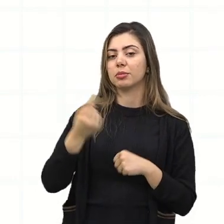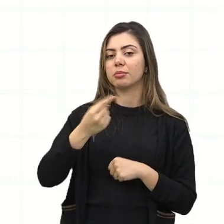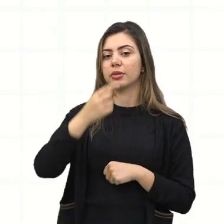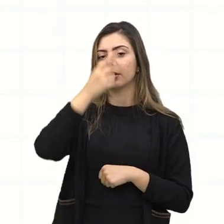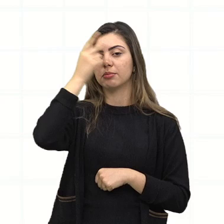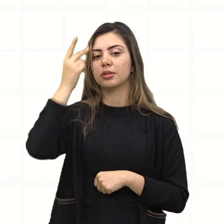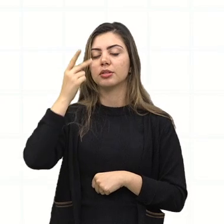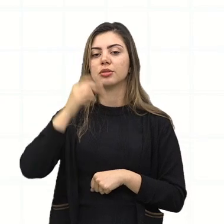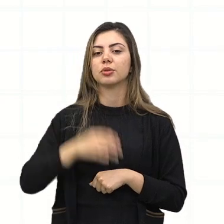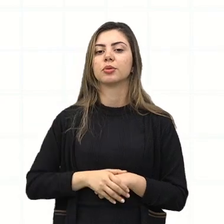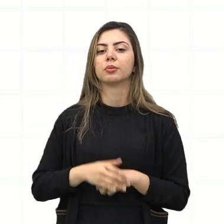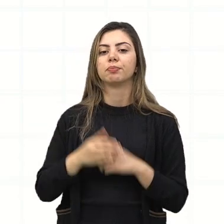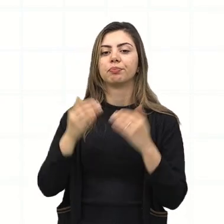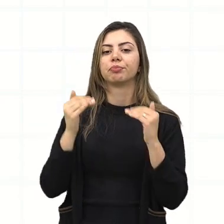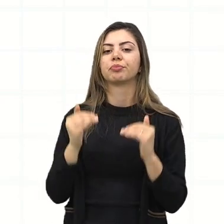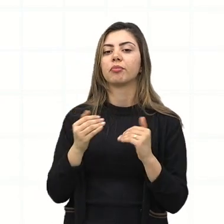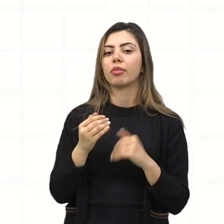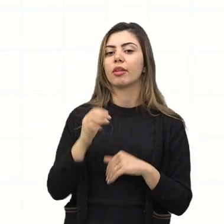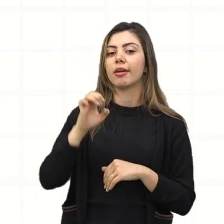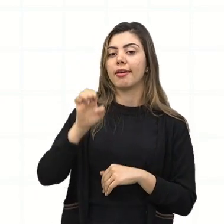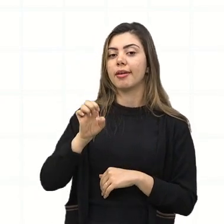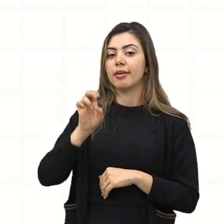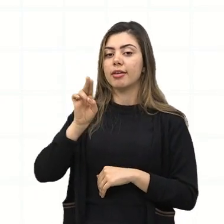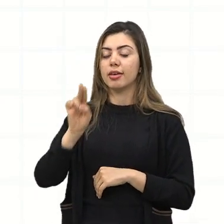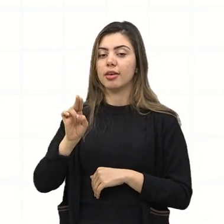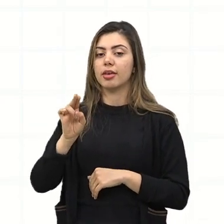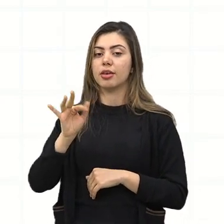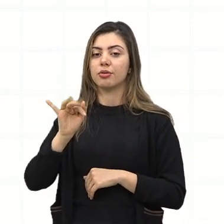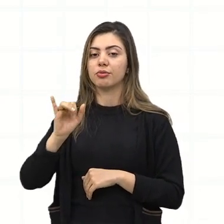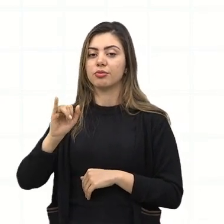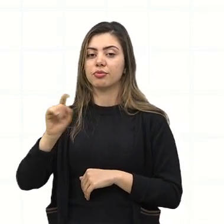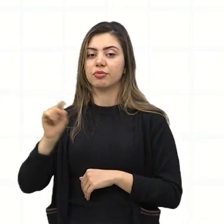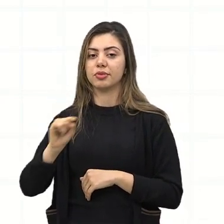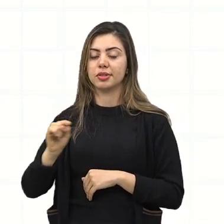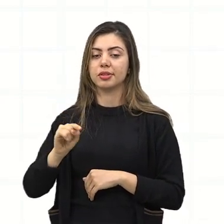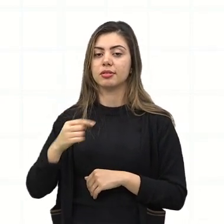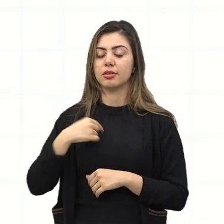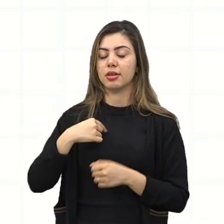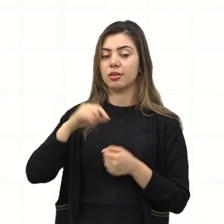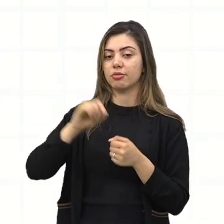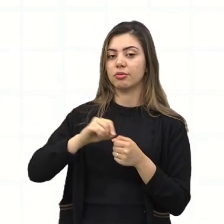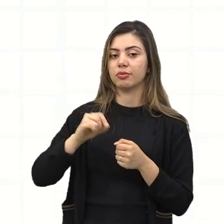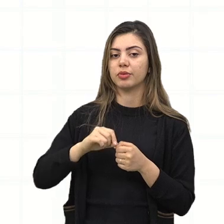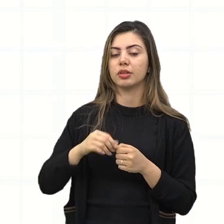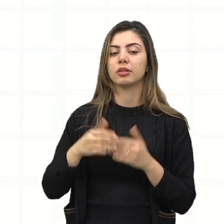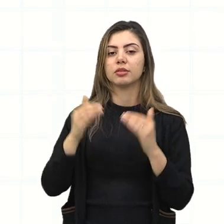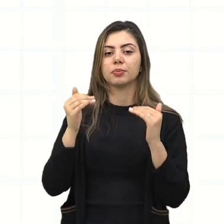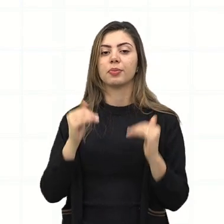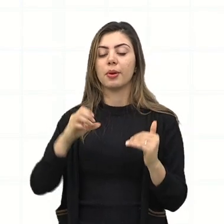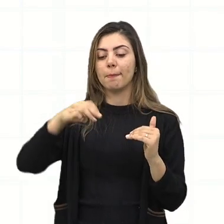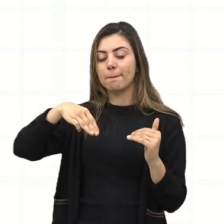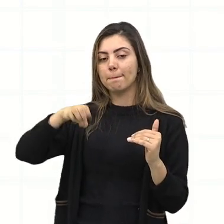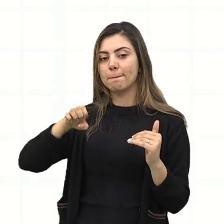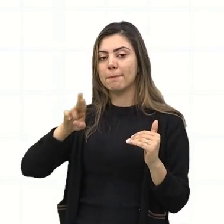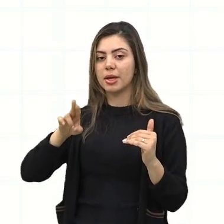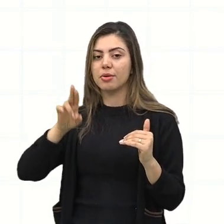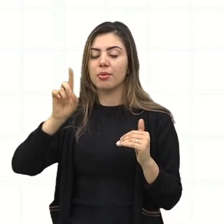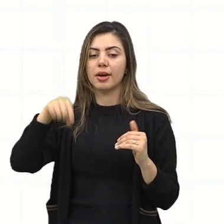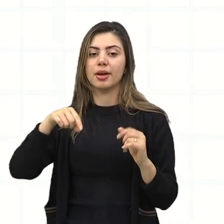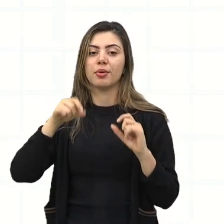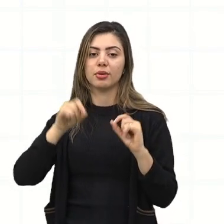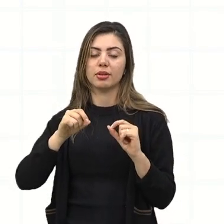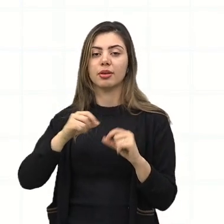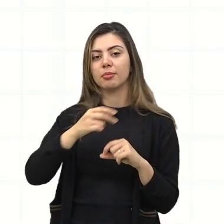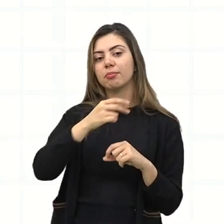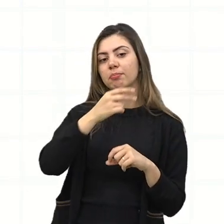Eu fiz, né? Aqui também, meu, mesmo não sendo um verbo, mas é um pronome possessivo de